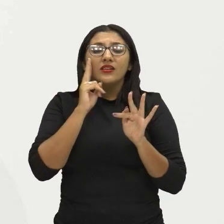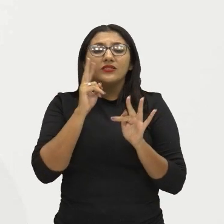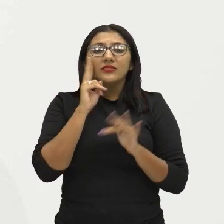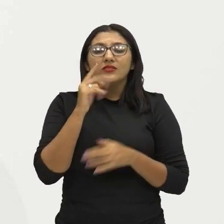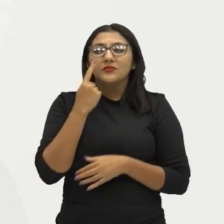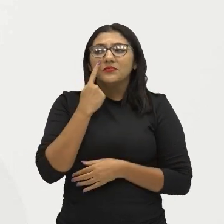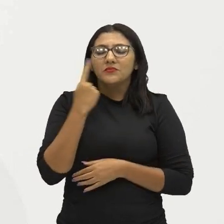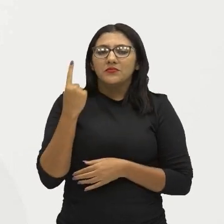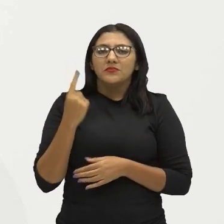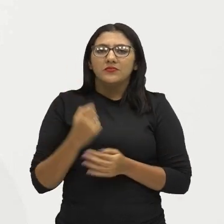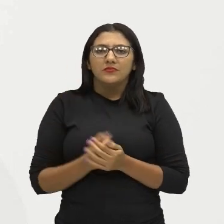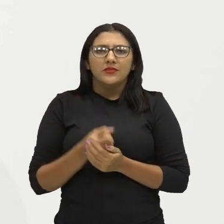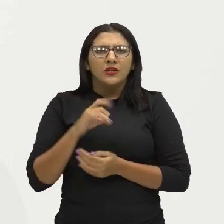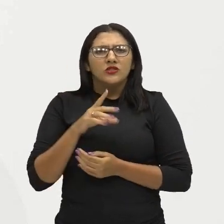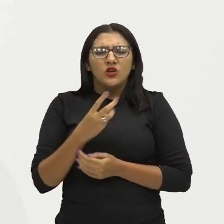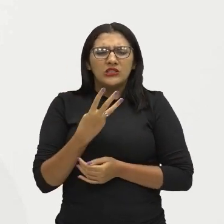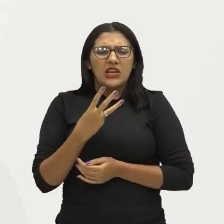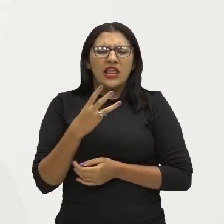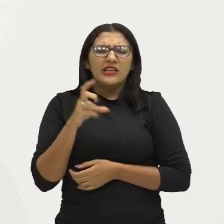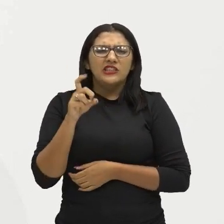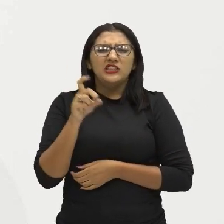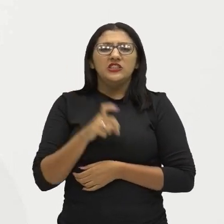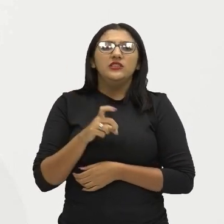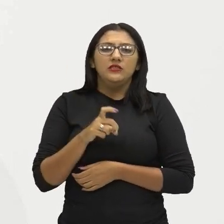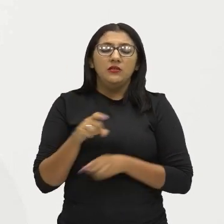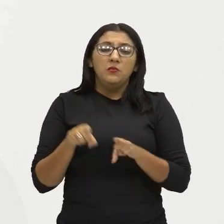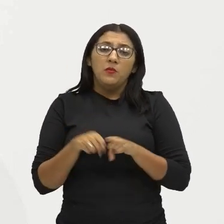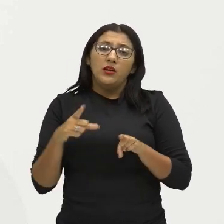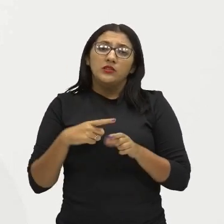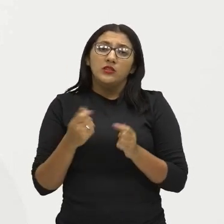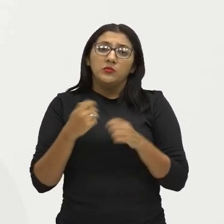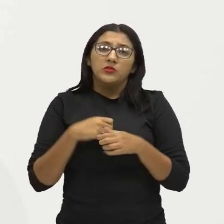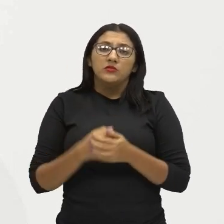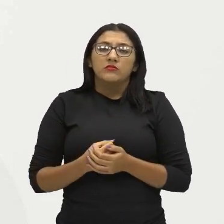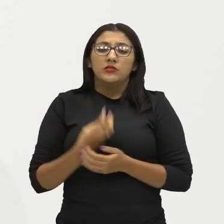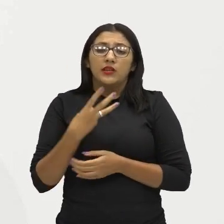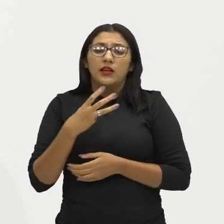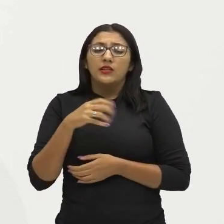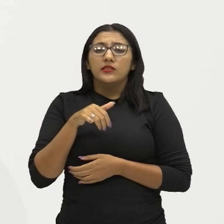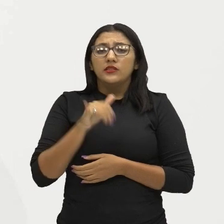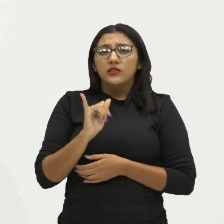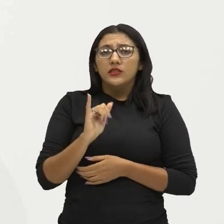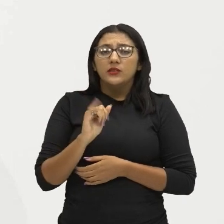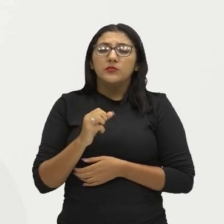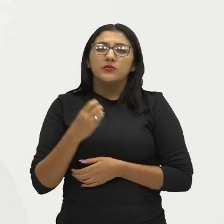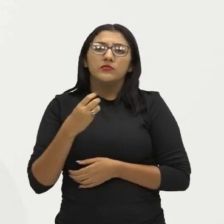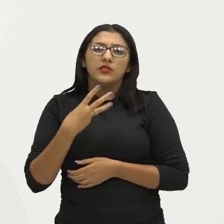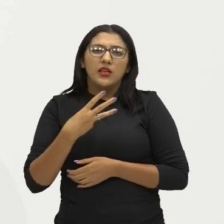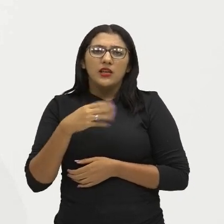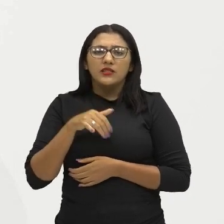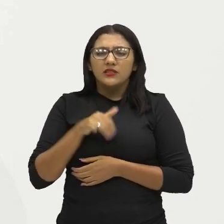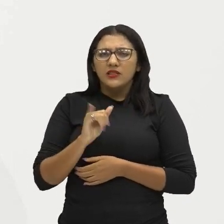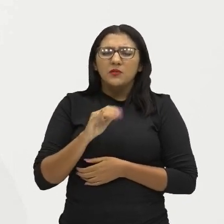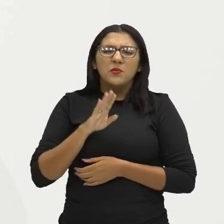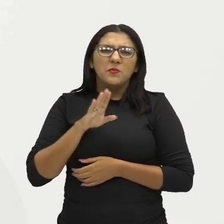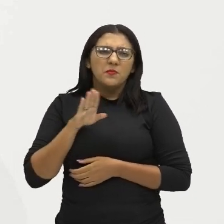Eu coloquei só 3x, né, para evidenciar o termo. Poderia ser 3y, 3a, 3b, 3z, 3t.